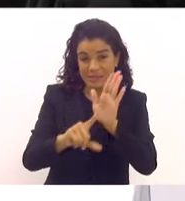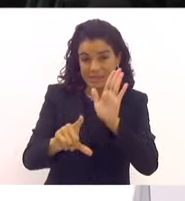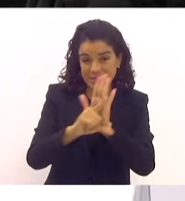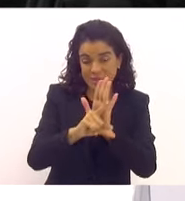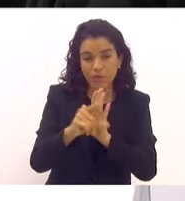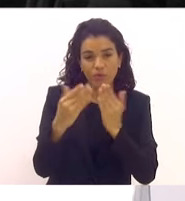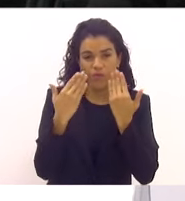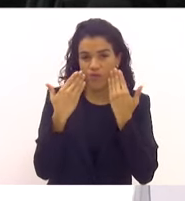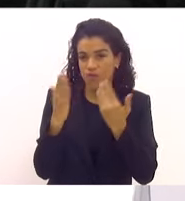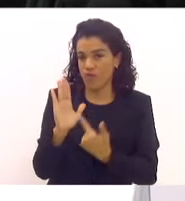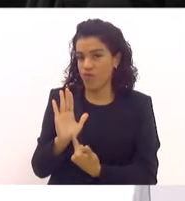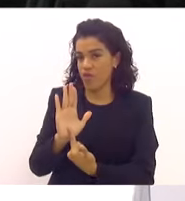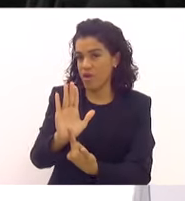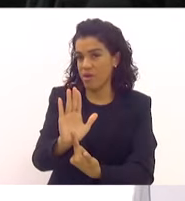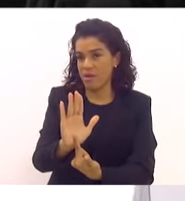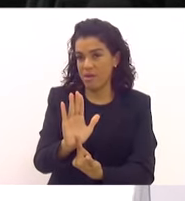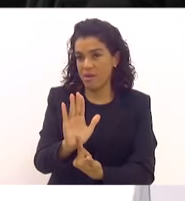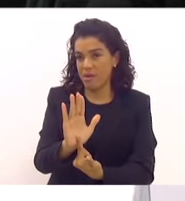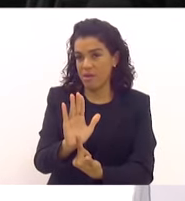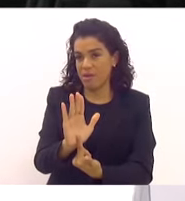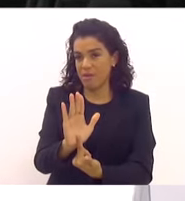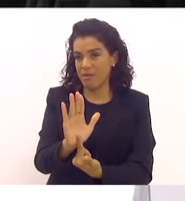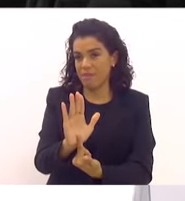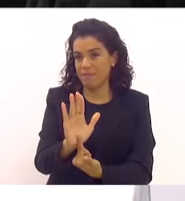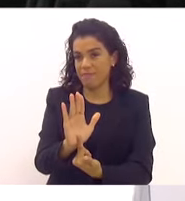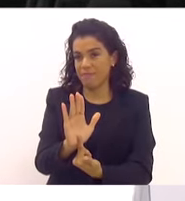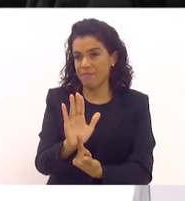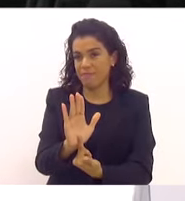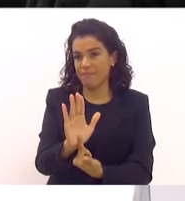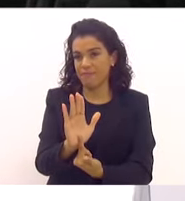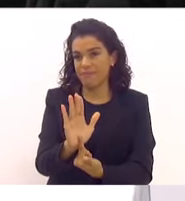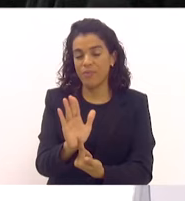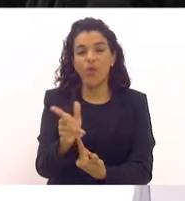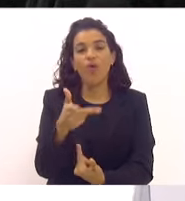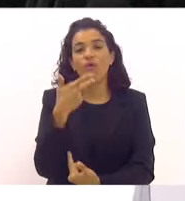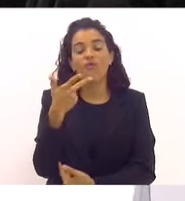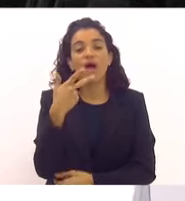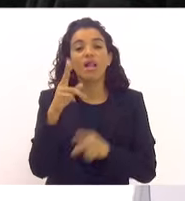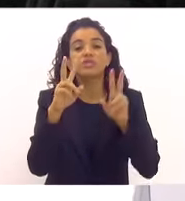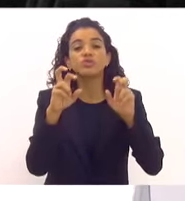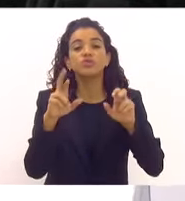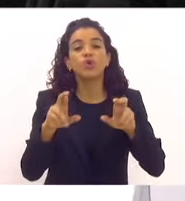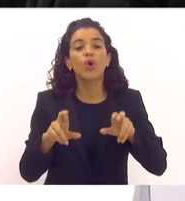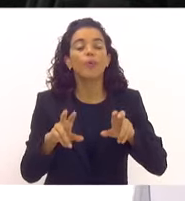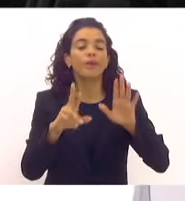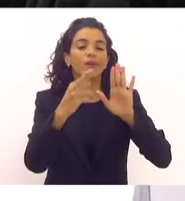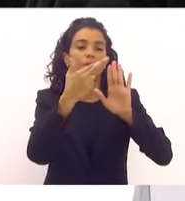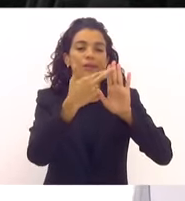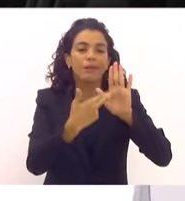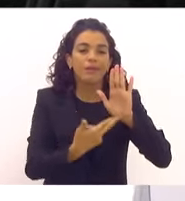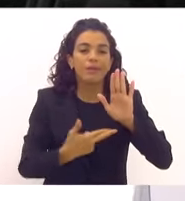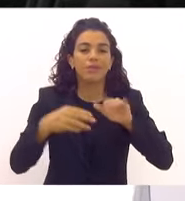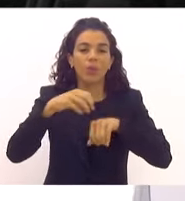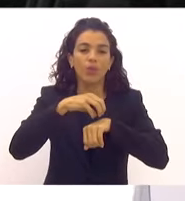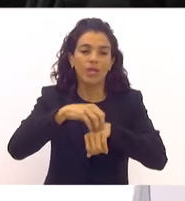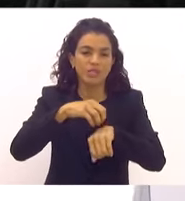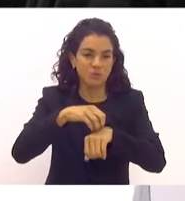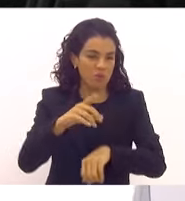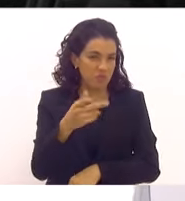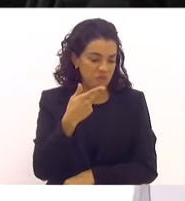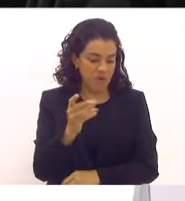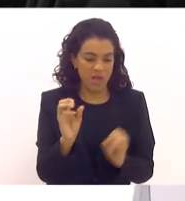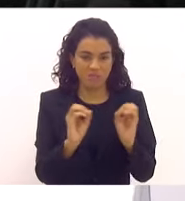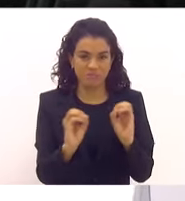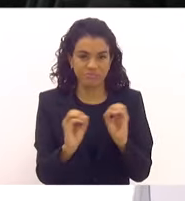foi apresentado de forma assim. Traça ou dispõe sobre diretrizes gerais sobre o transporte, coisa. Não está falando